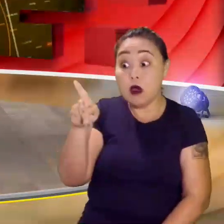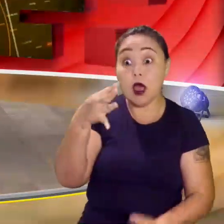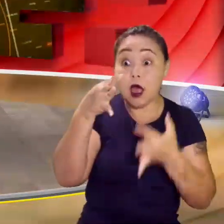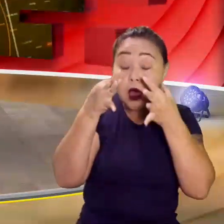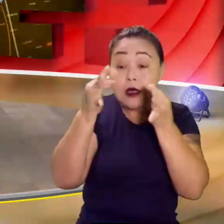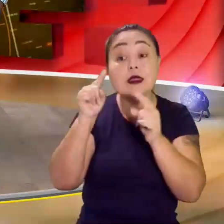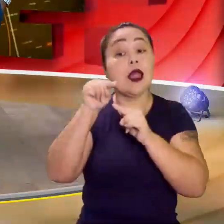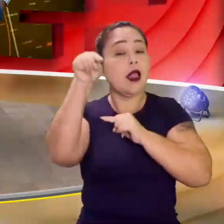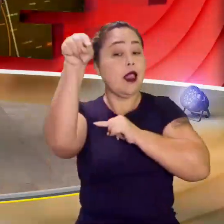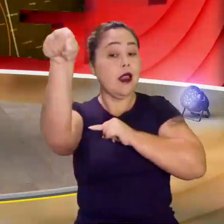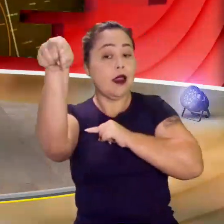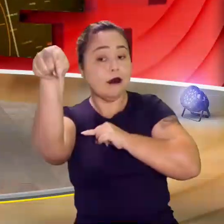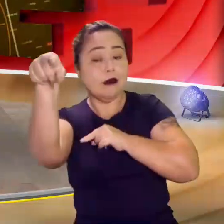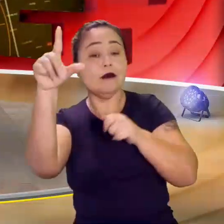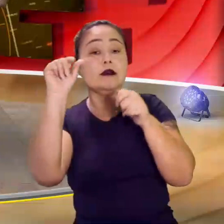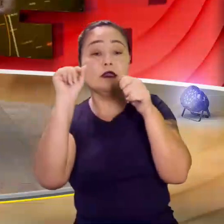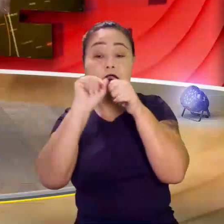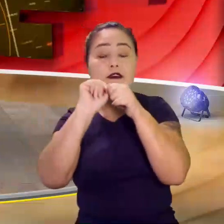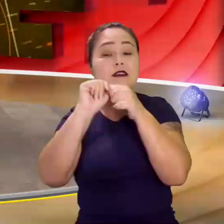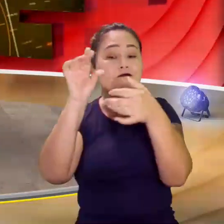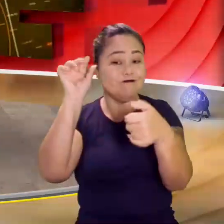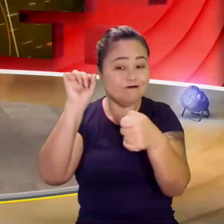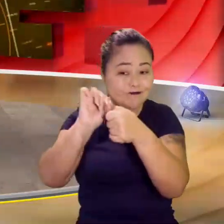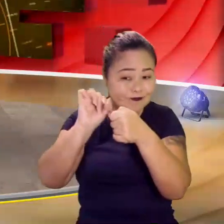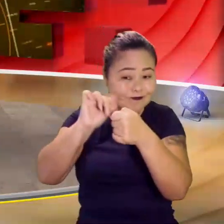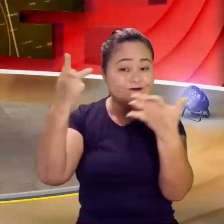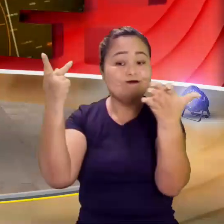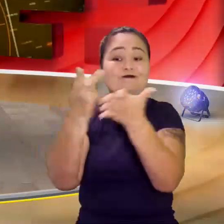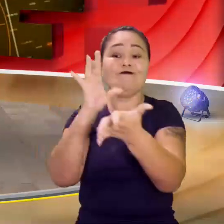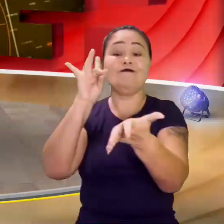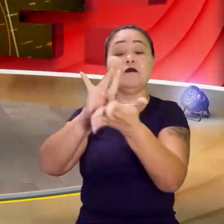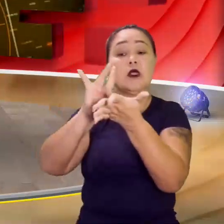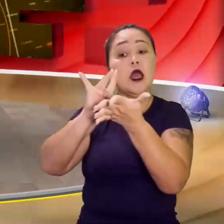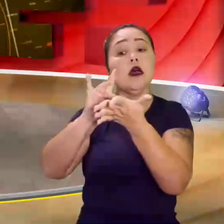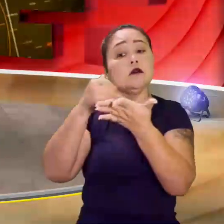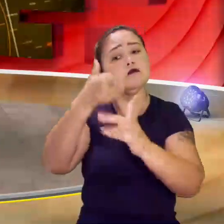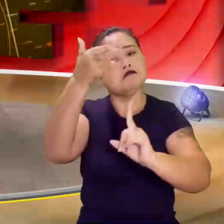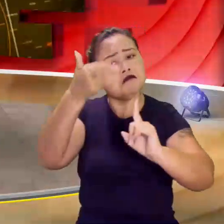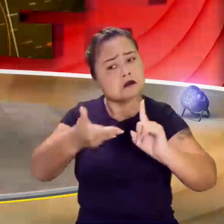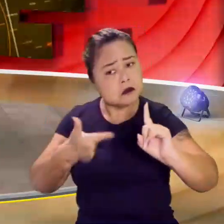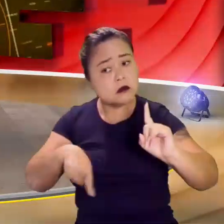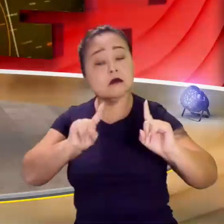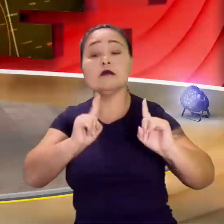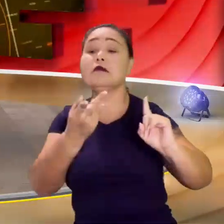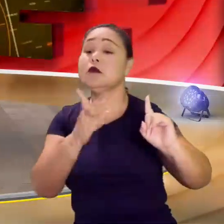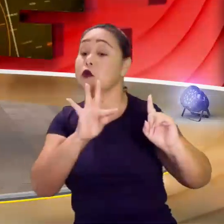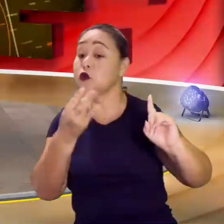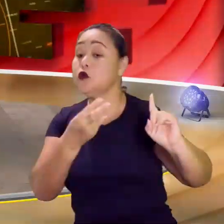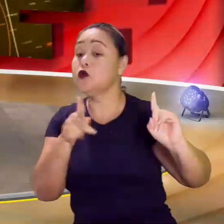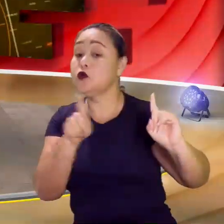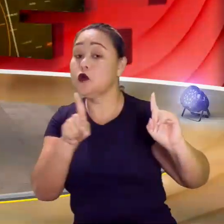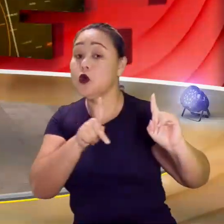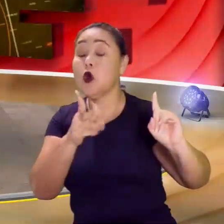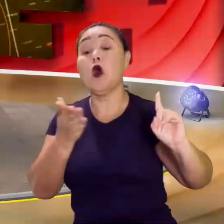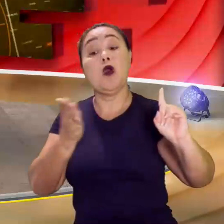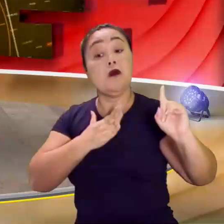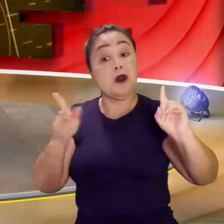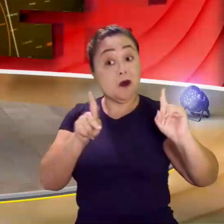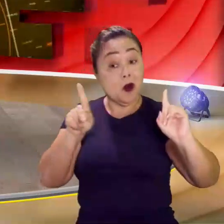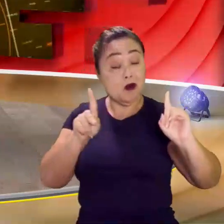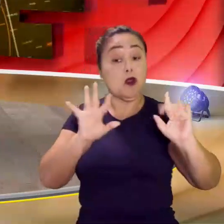na ponta, né? Isso aí. Quem faz acontecer, a gente tem muito reconhecimento, muita consideração com todos. E os meus professores são